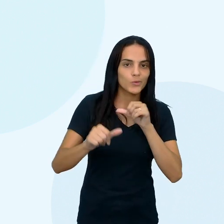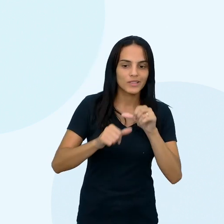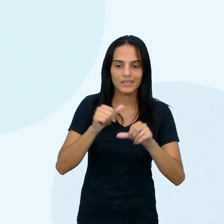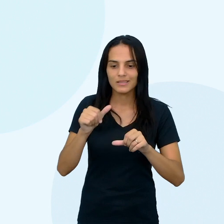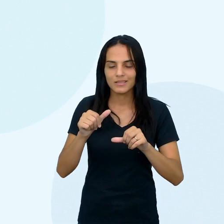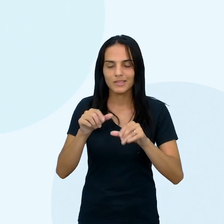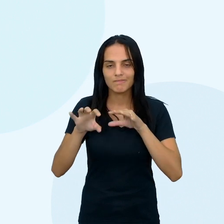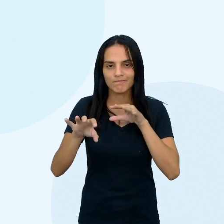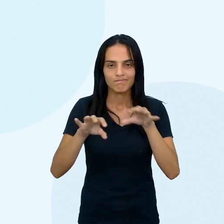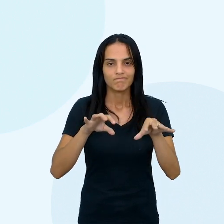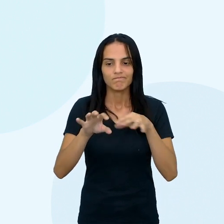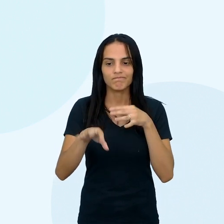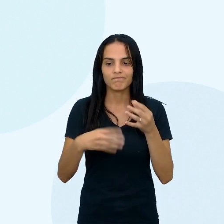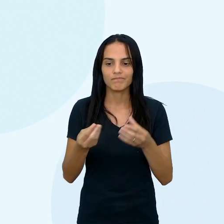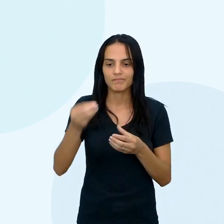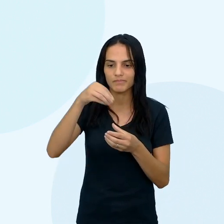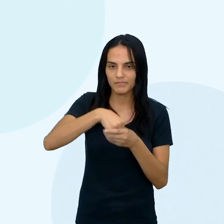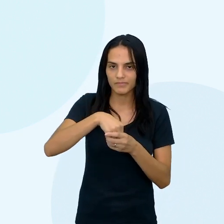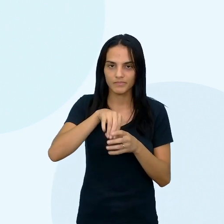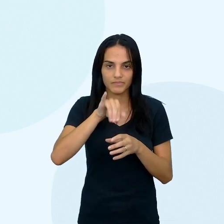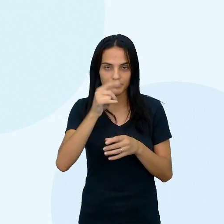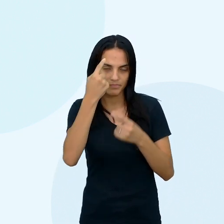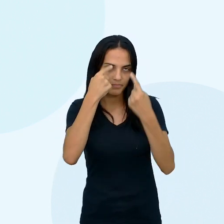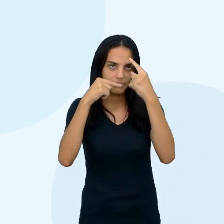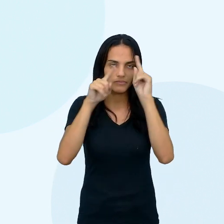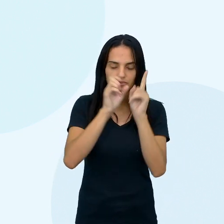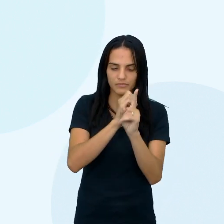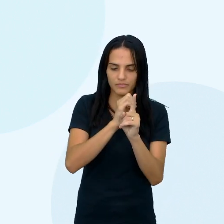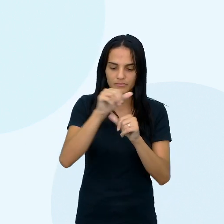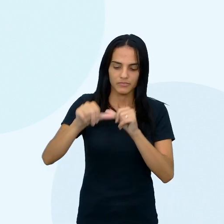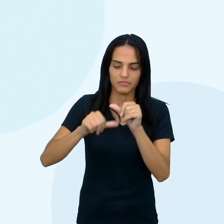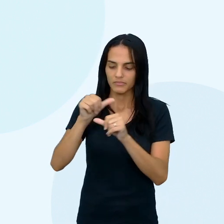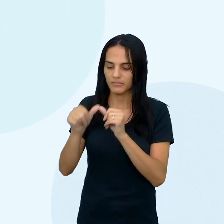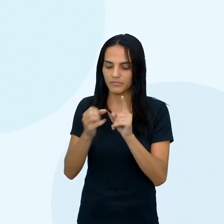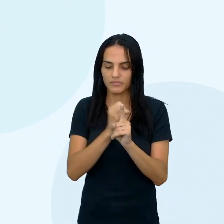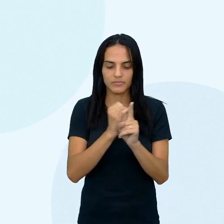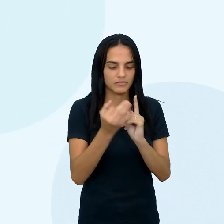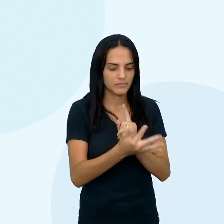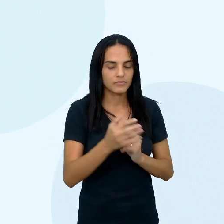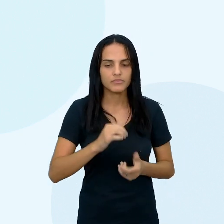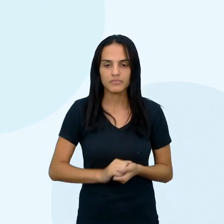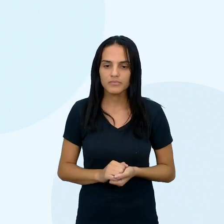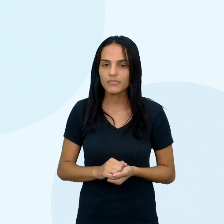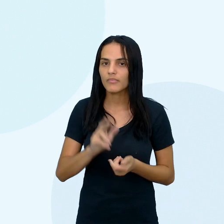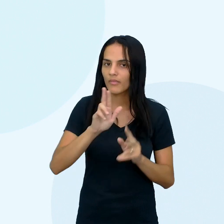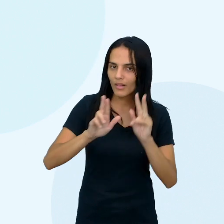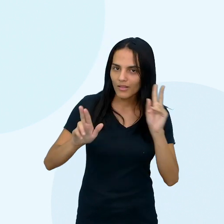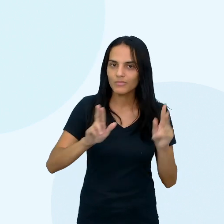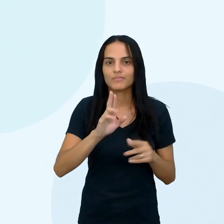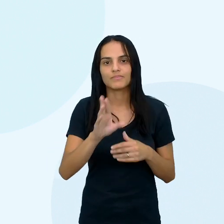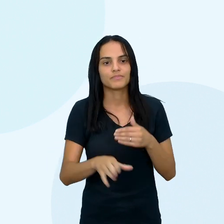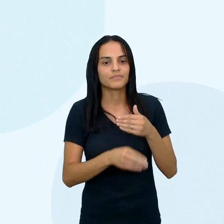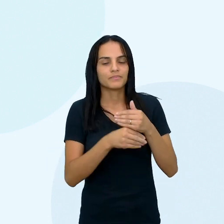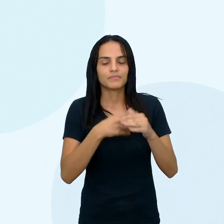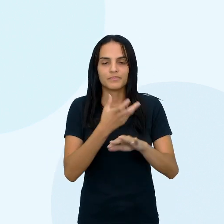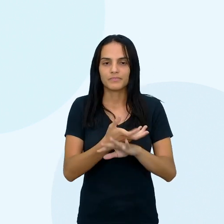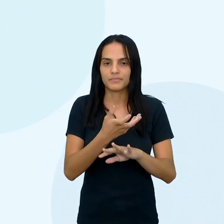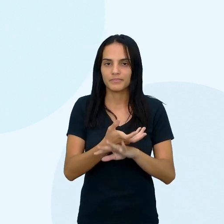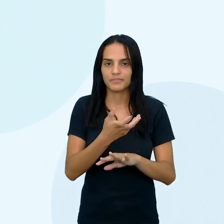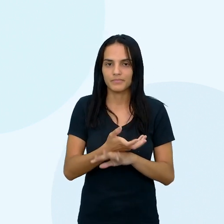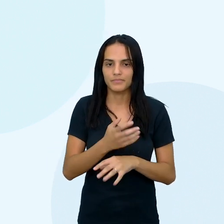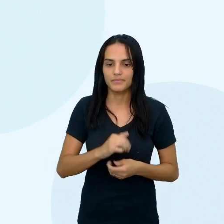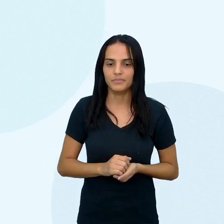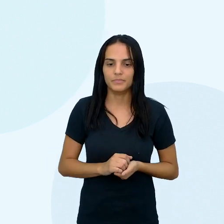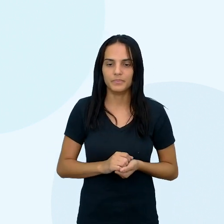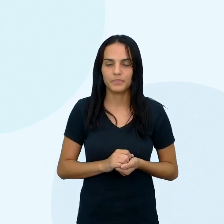né, dentro da ideia de mudanças sociais, que é um dos nomes do nosso componente, título do